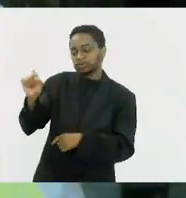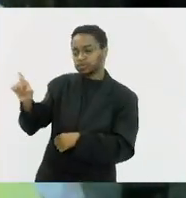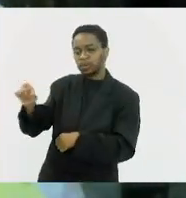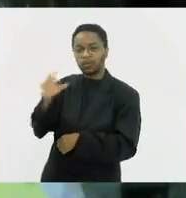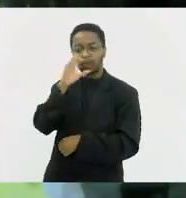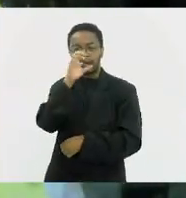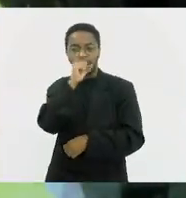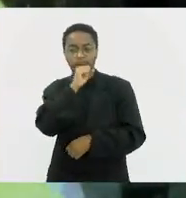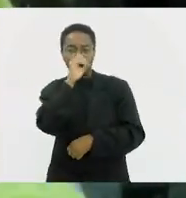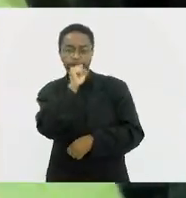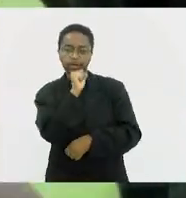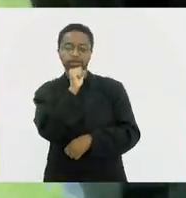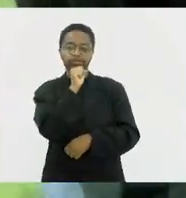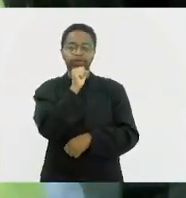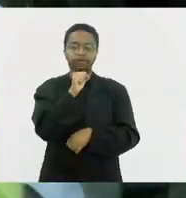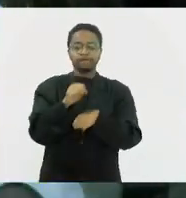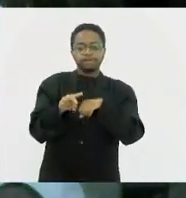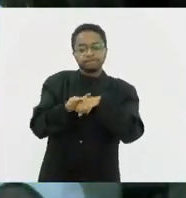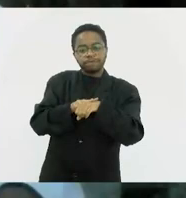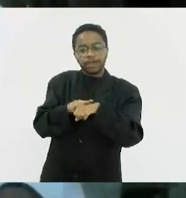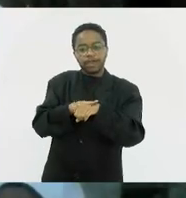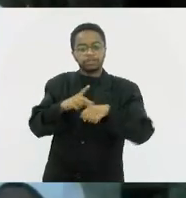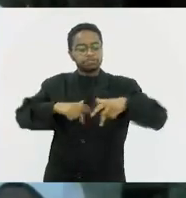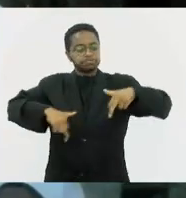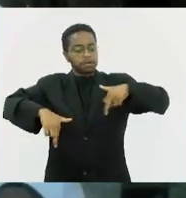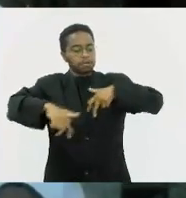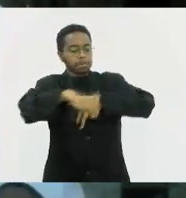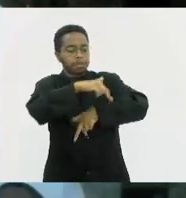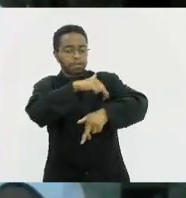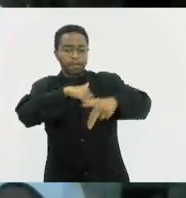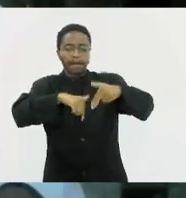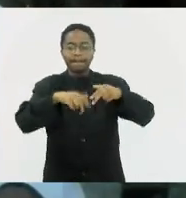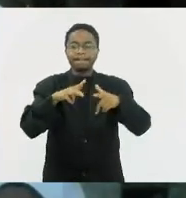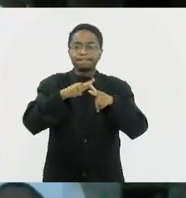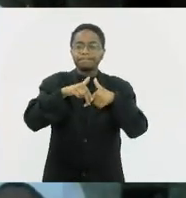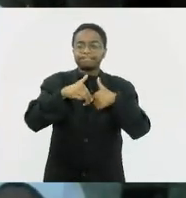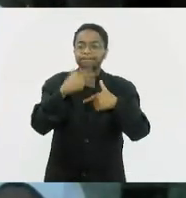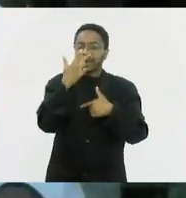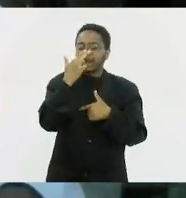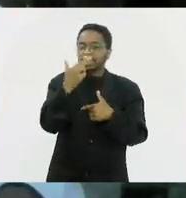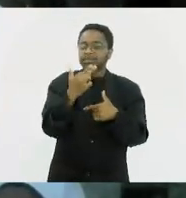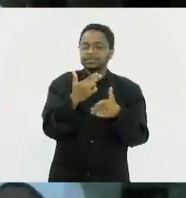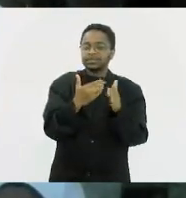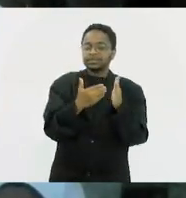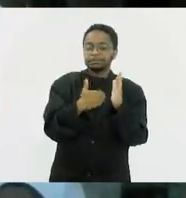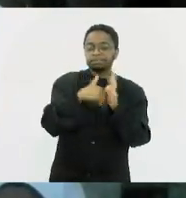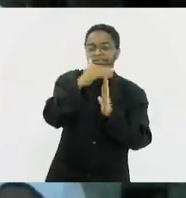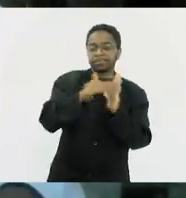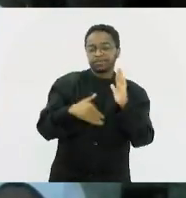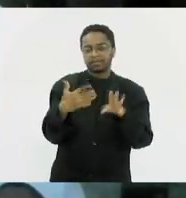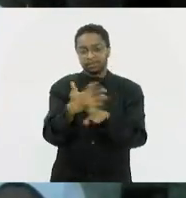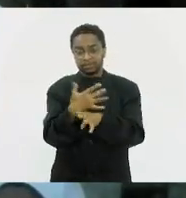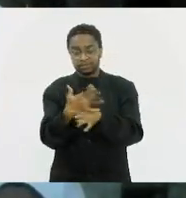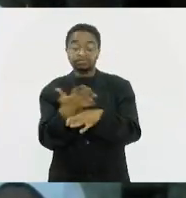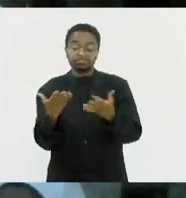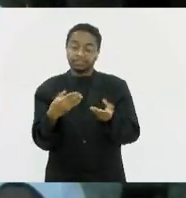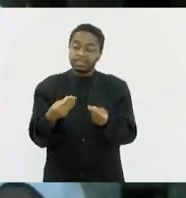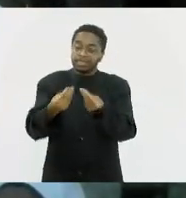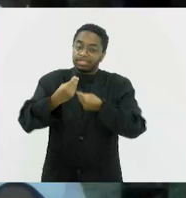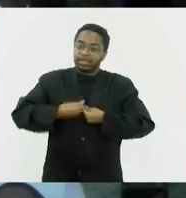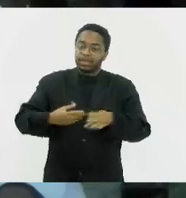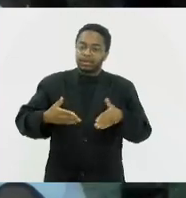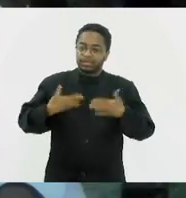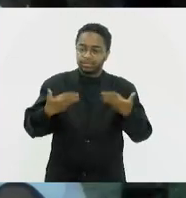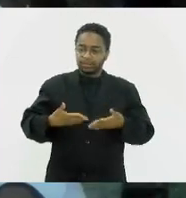vê colorida de laranja e verde limão, e isso traz muita, mas muita alegria. E vou